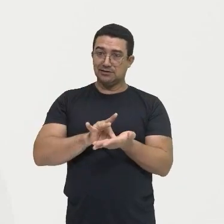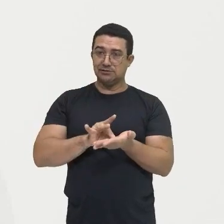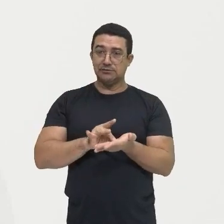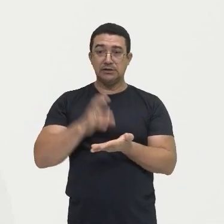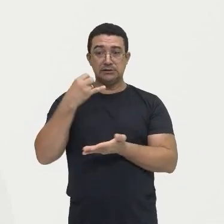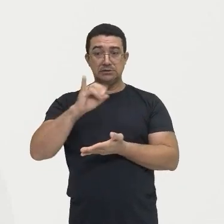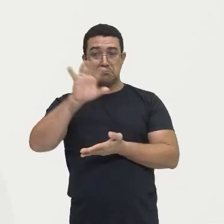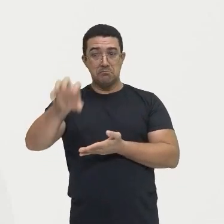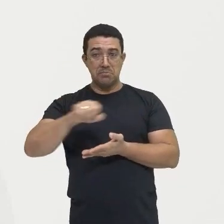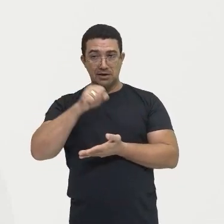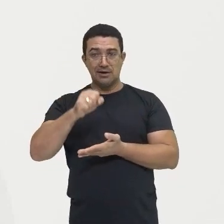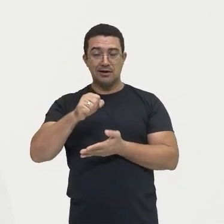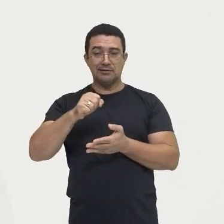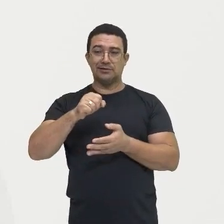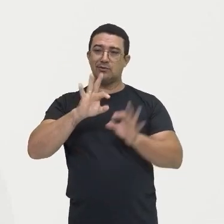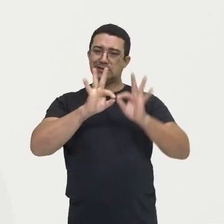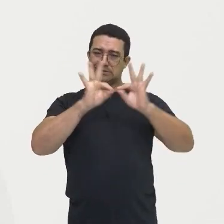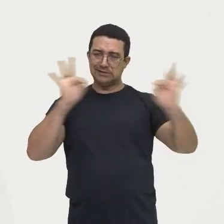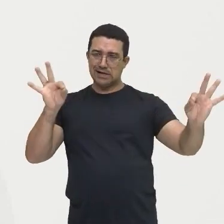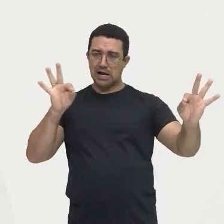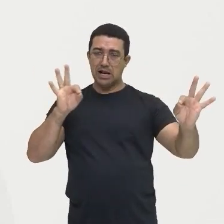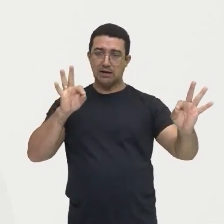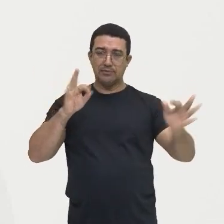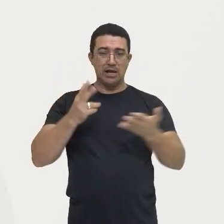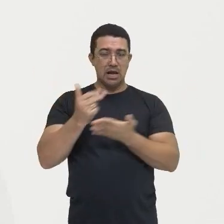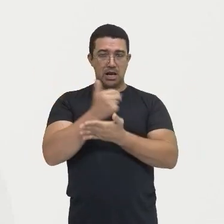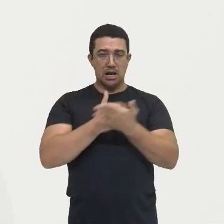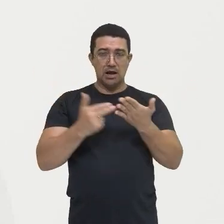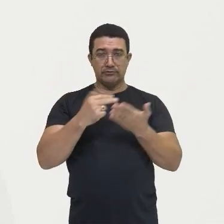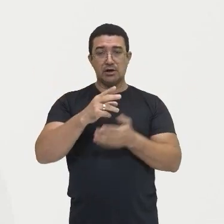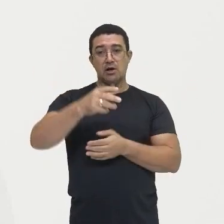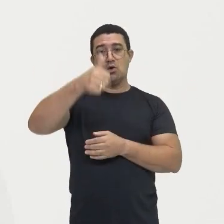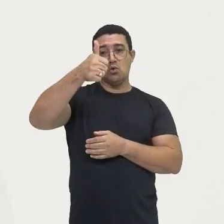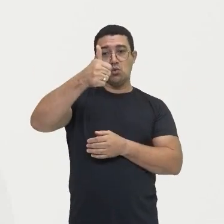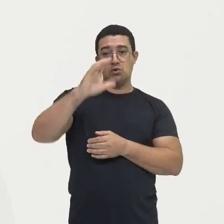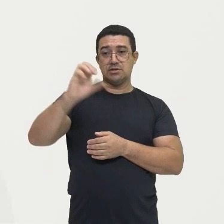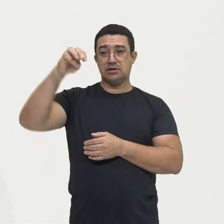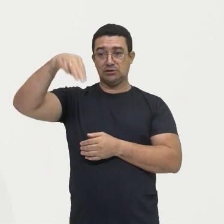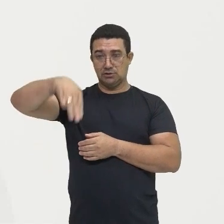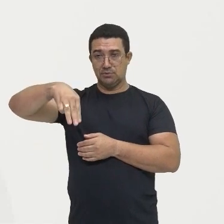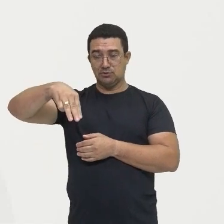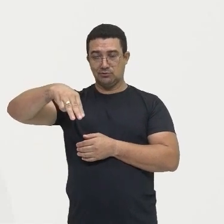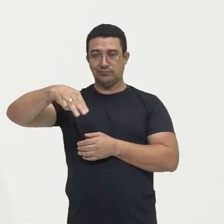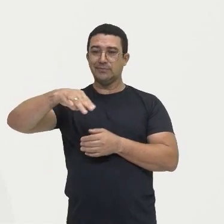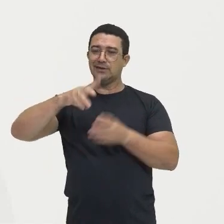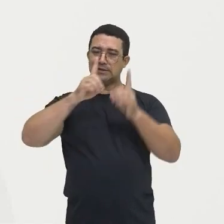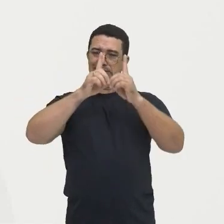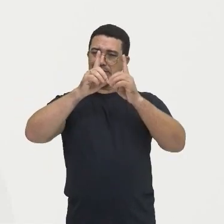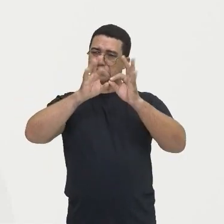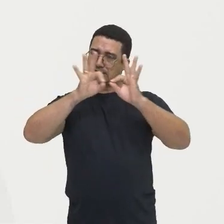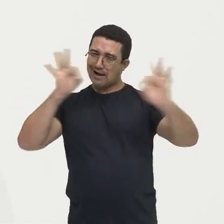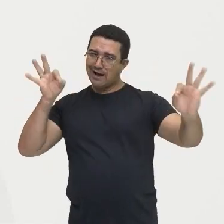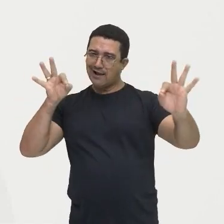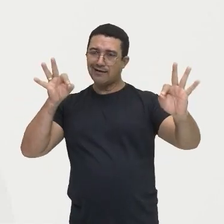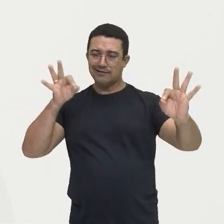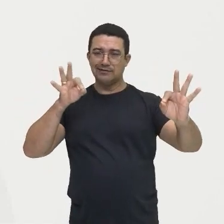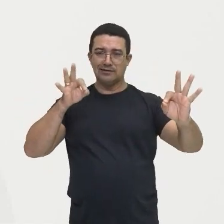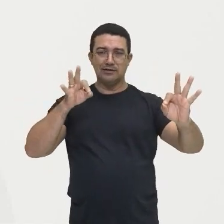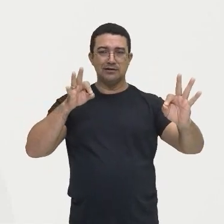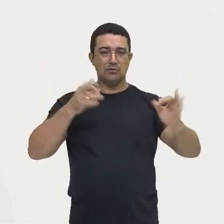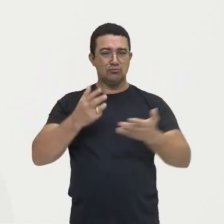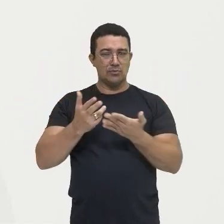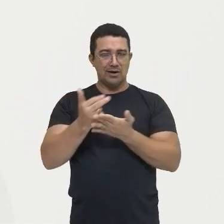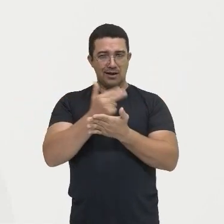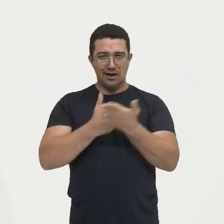escala gráfica, você teria o seguinte, 1 centímetro nessa minha escala gráfica, tá bom? É equivalente, olha a unidade de